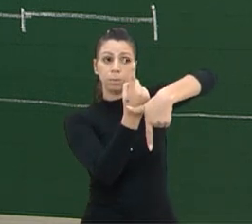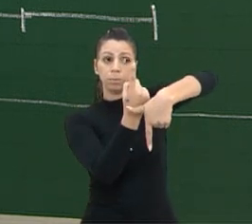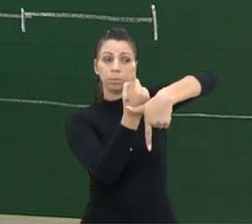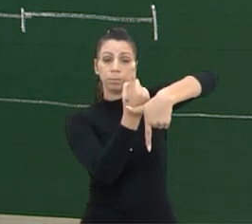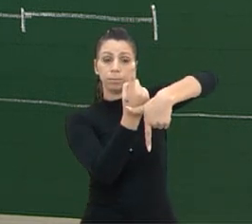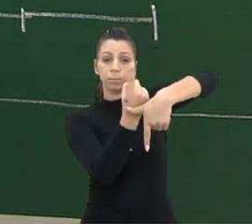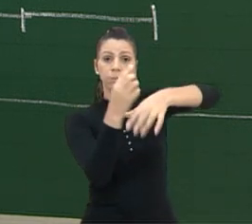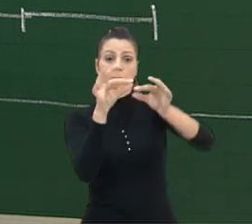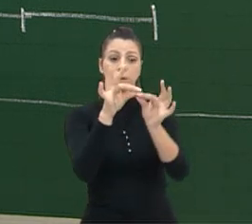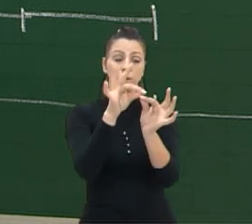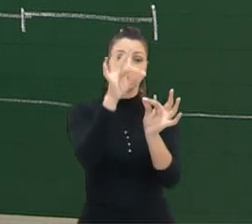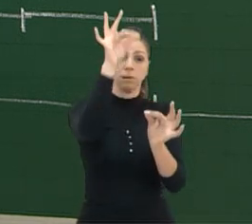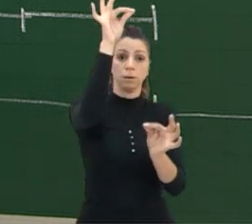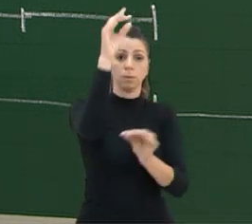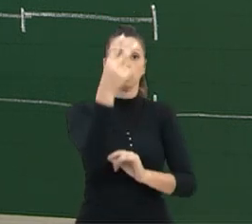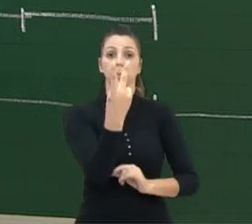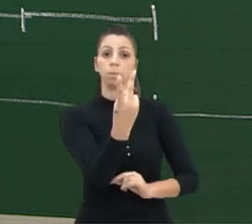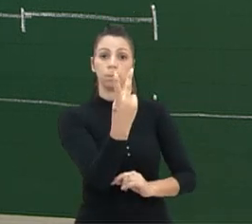aqui.